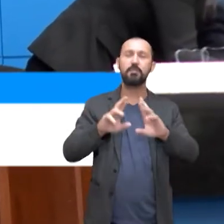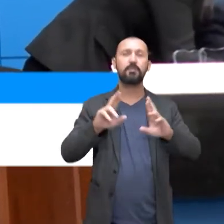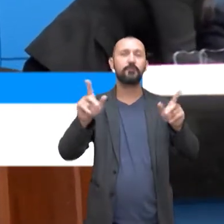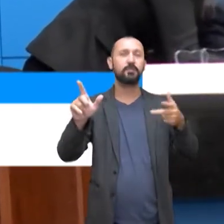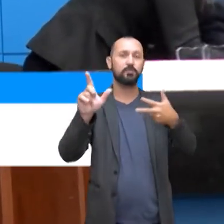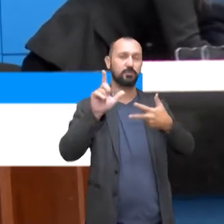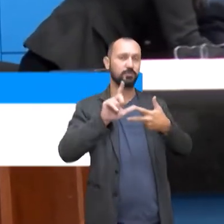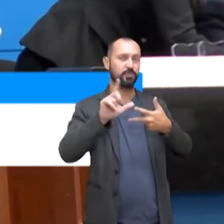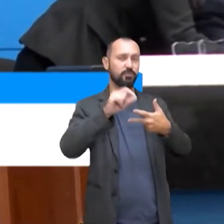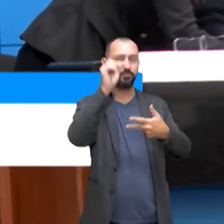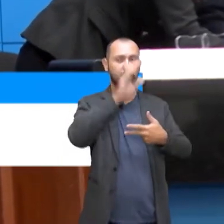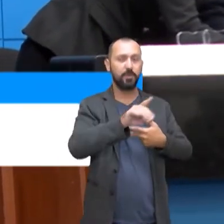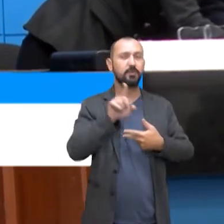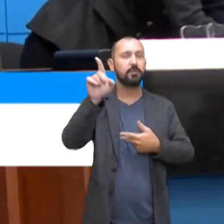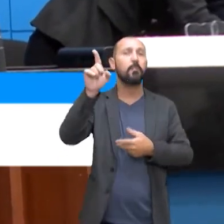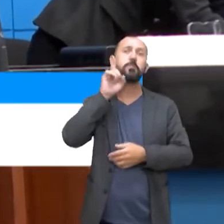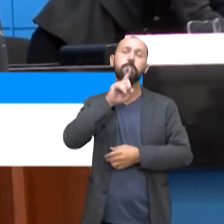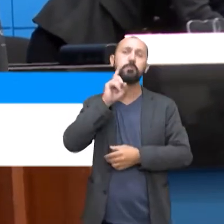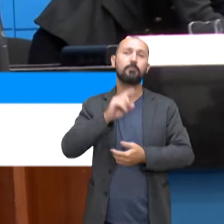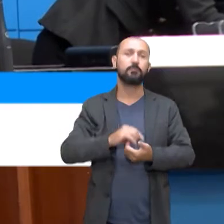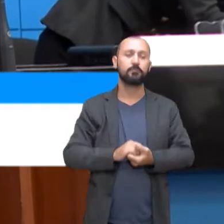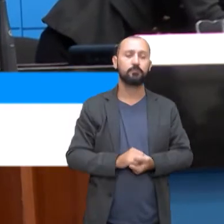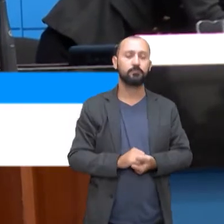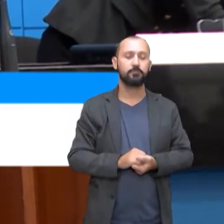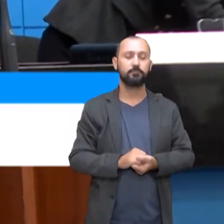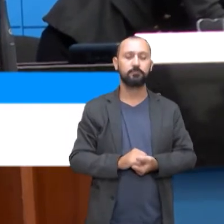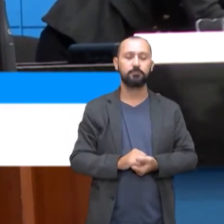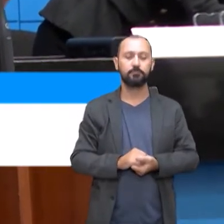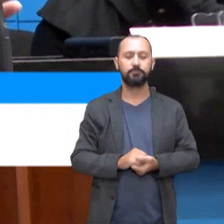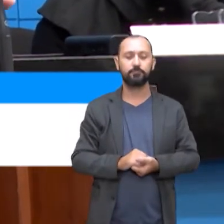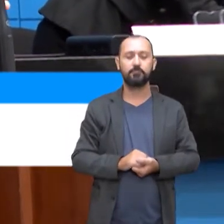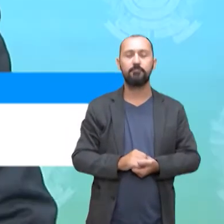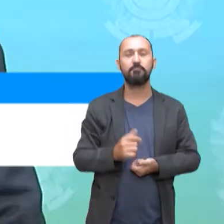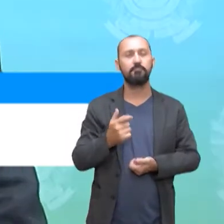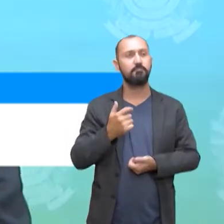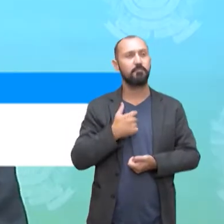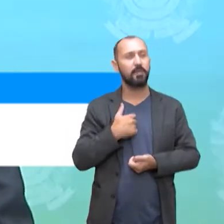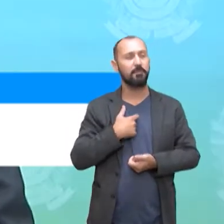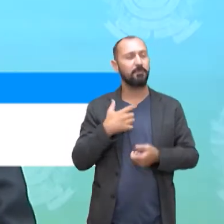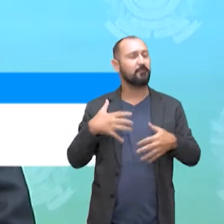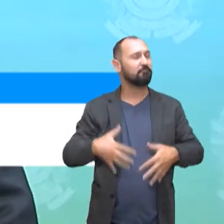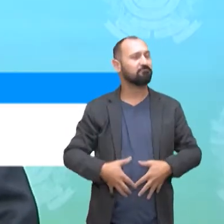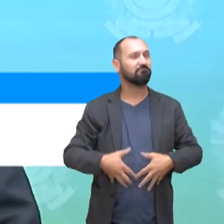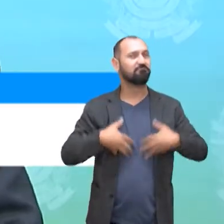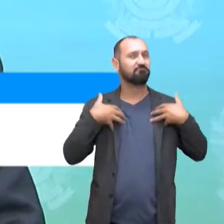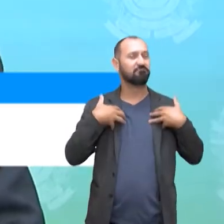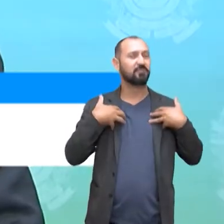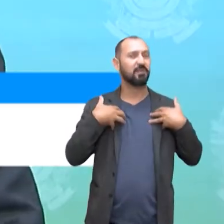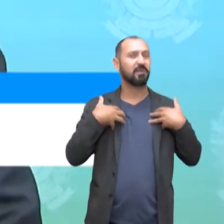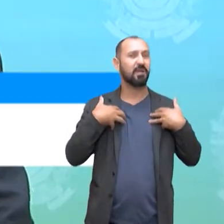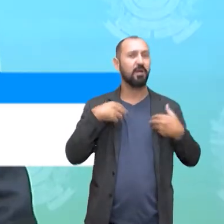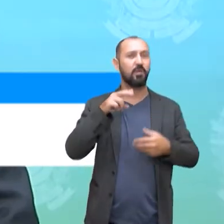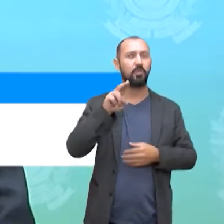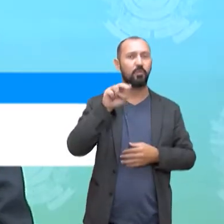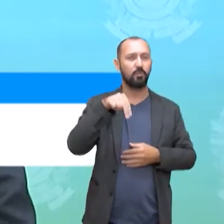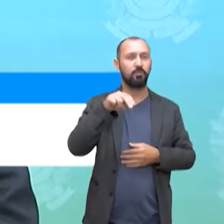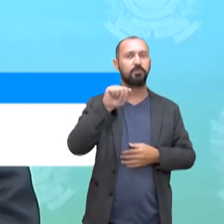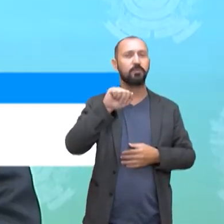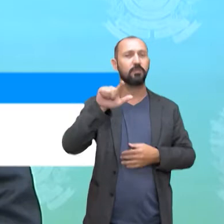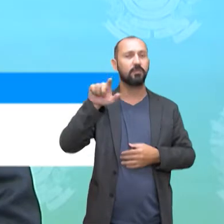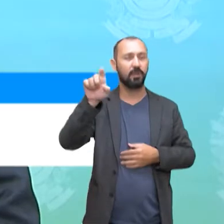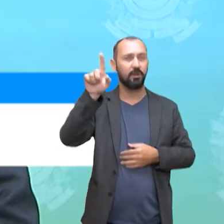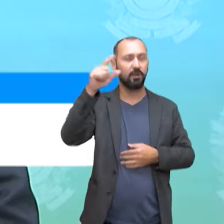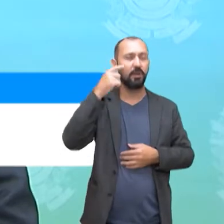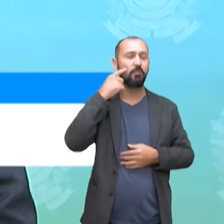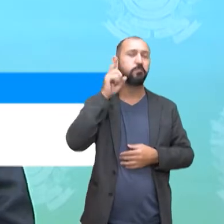do Legislativo do Brasil e dos Estados Unidos. Foi para mim honroso e gratificante poder representar a Unali